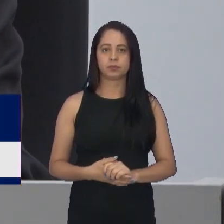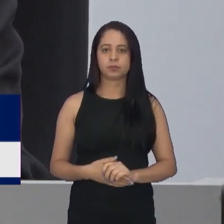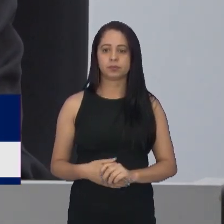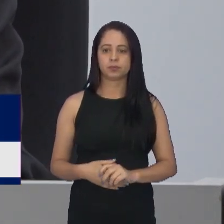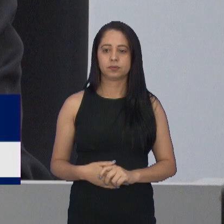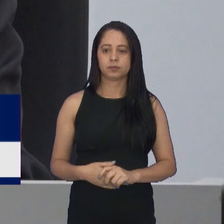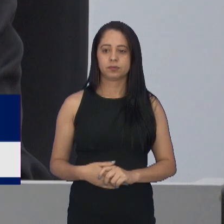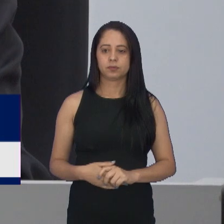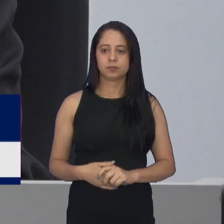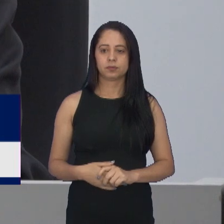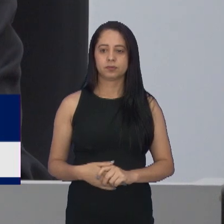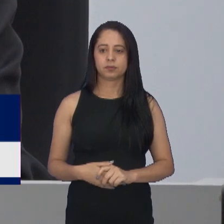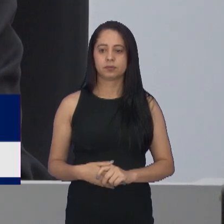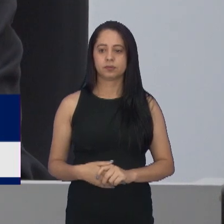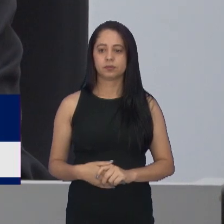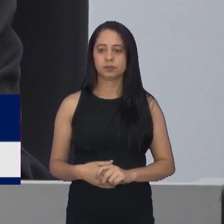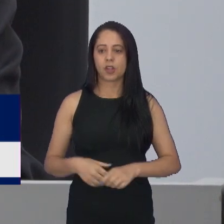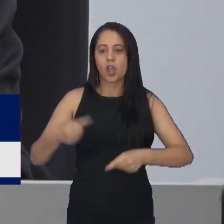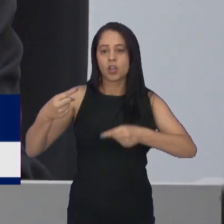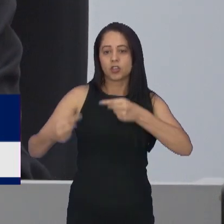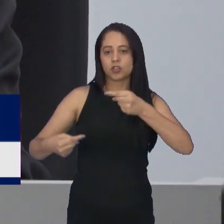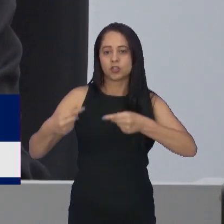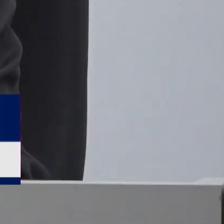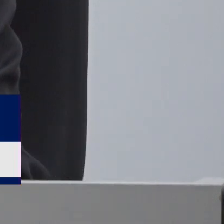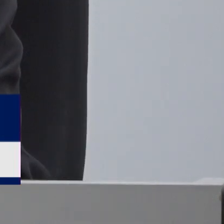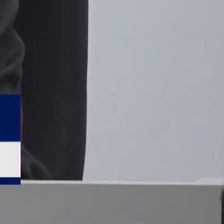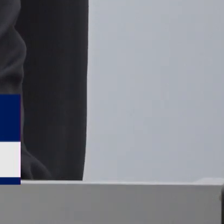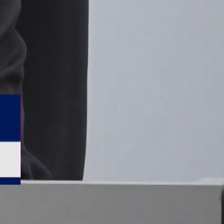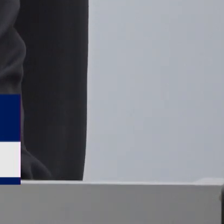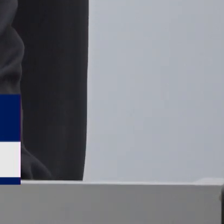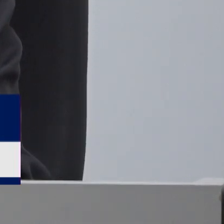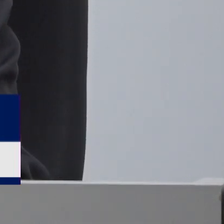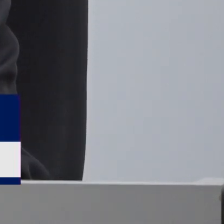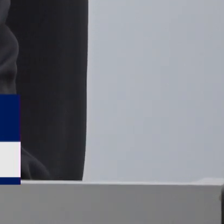Em discussão, o processo número